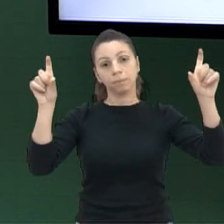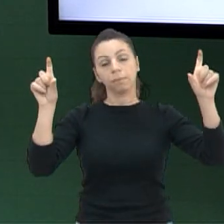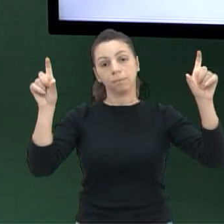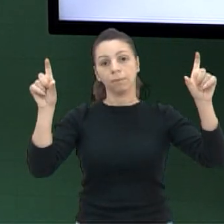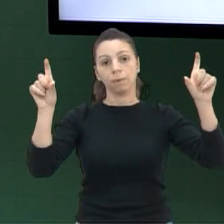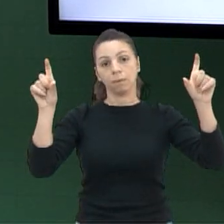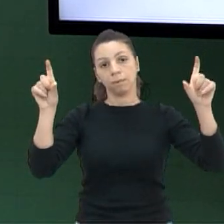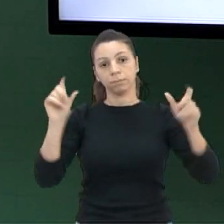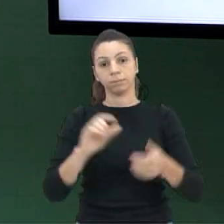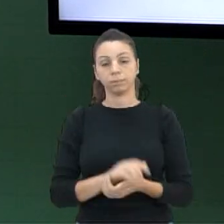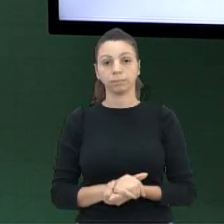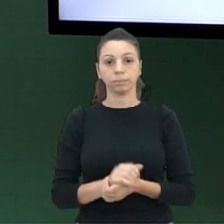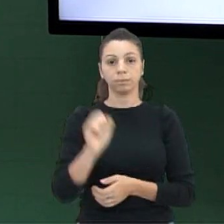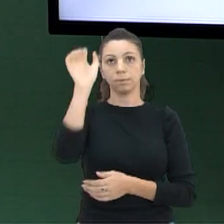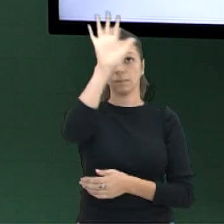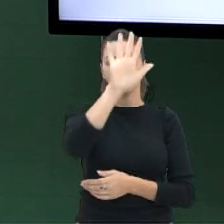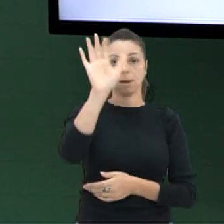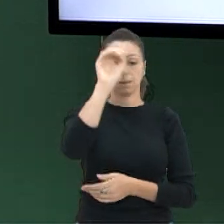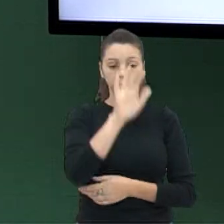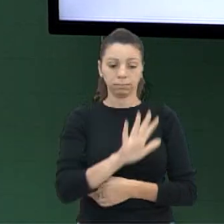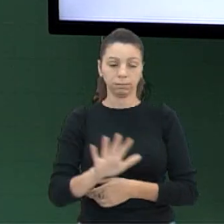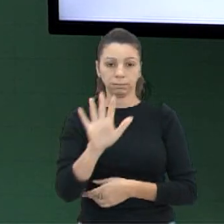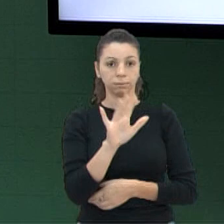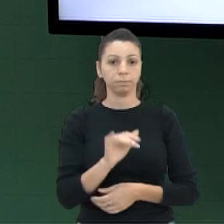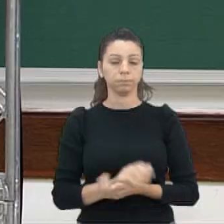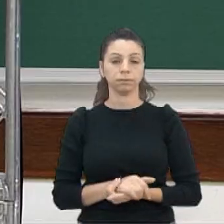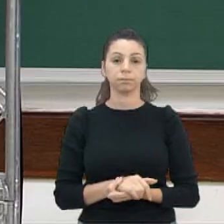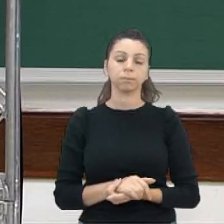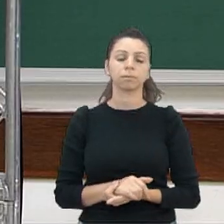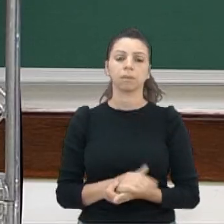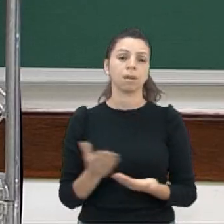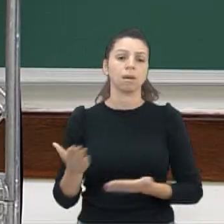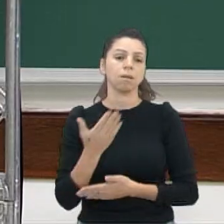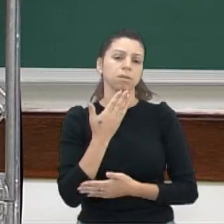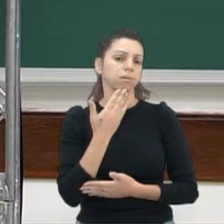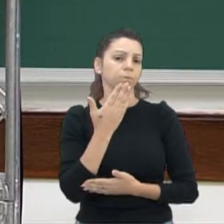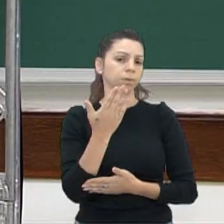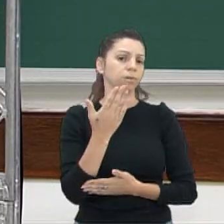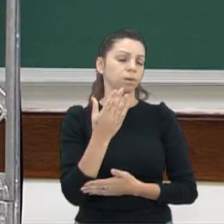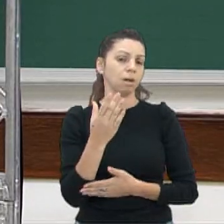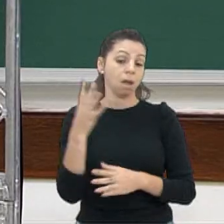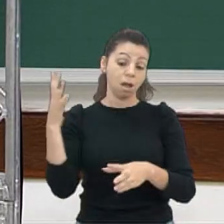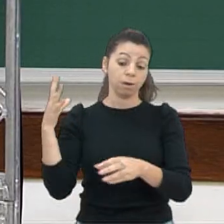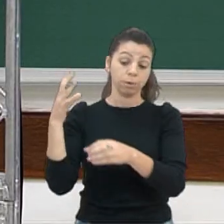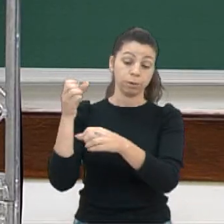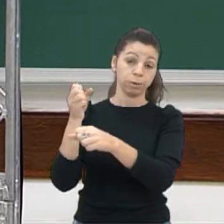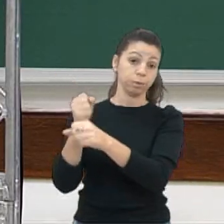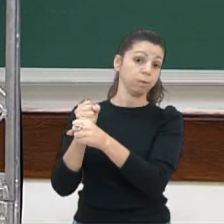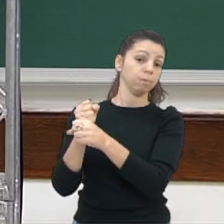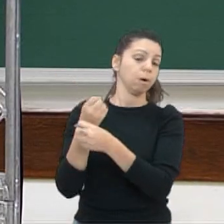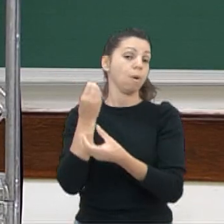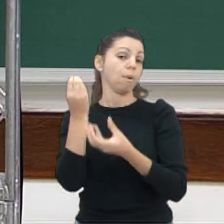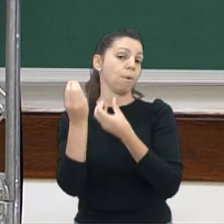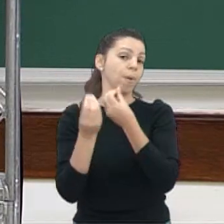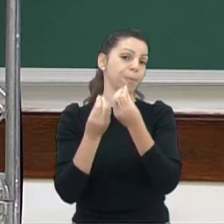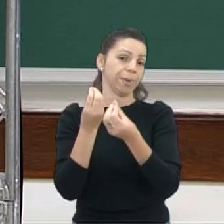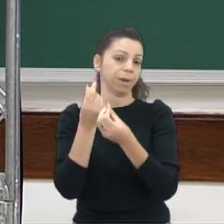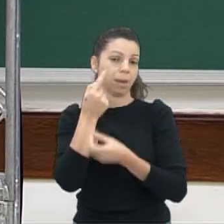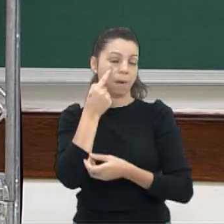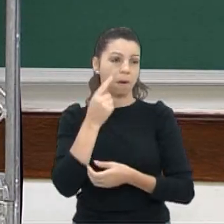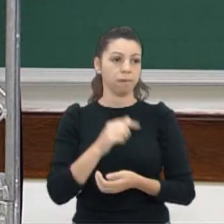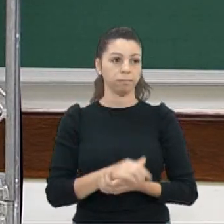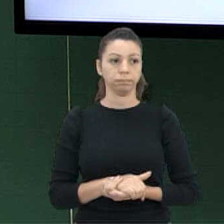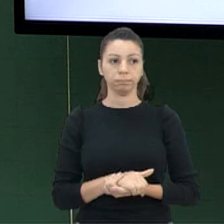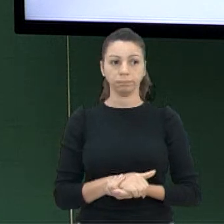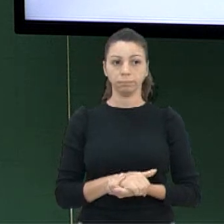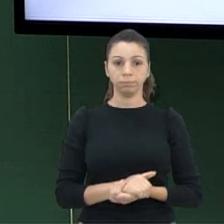da área da figura aqui que eu tenho. Agora, se eu pedir para vocês a soma, de que forma que eu faço? Então, vamos lá.